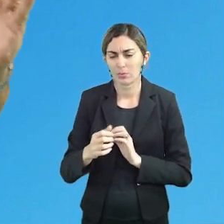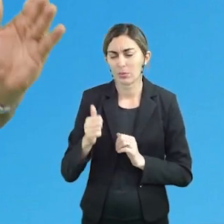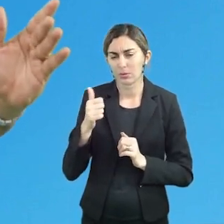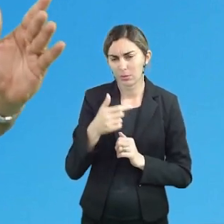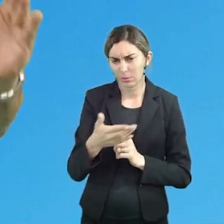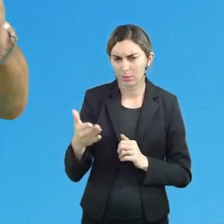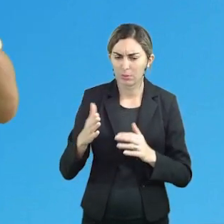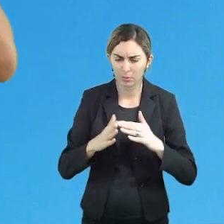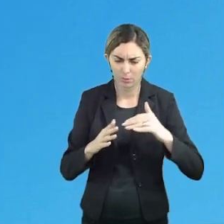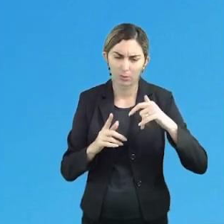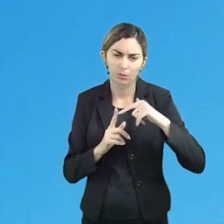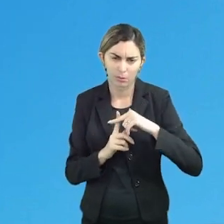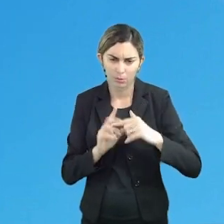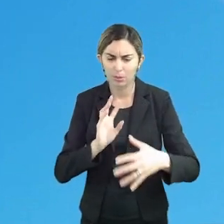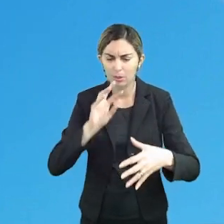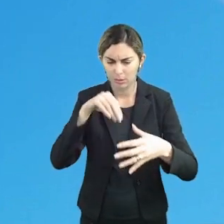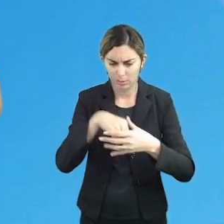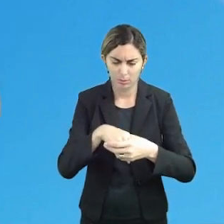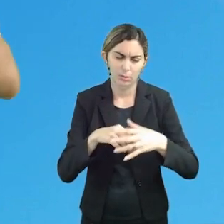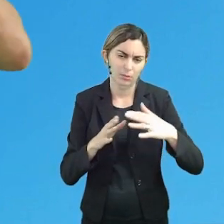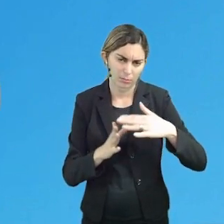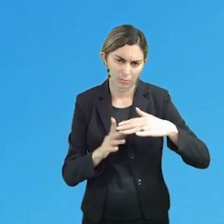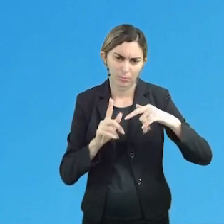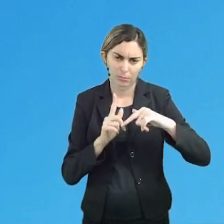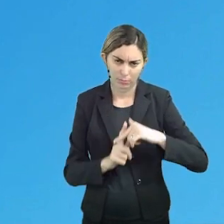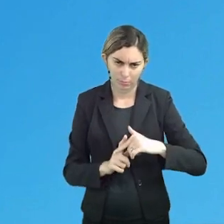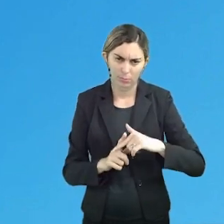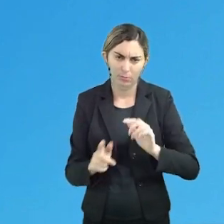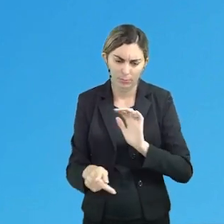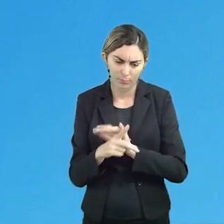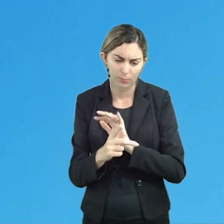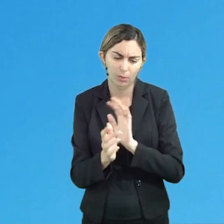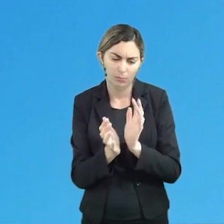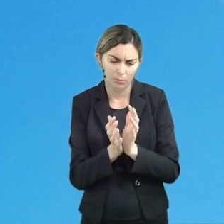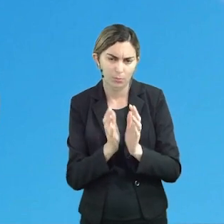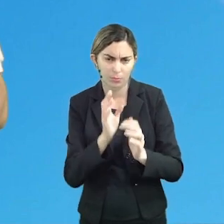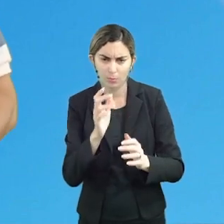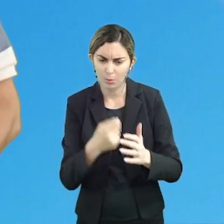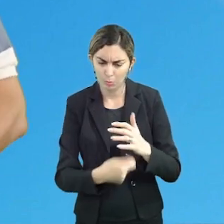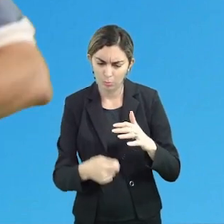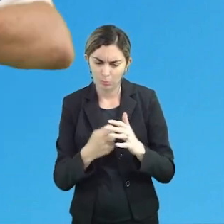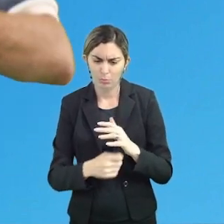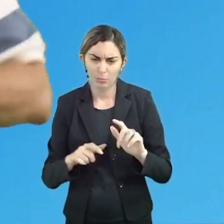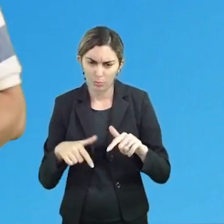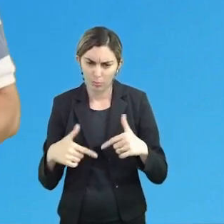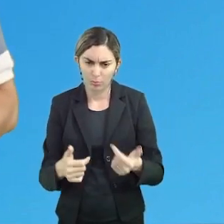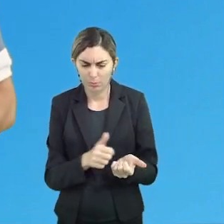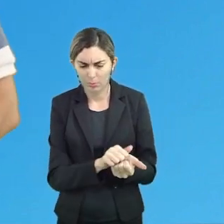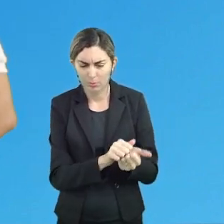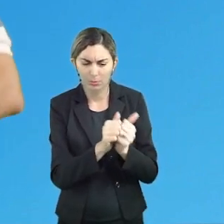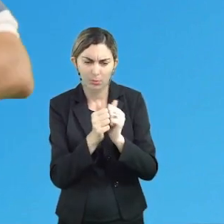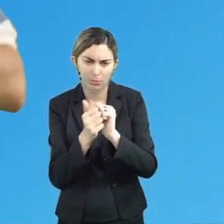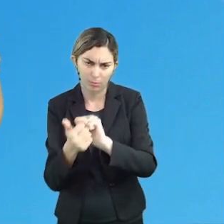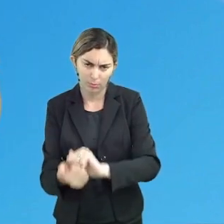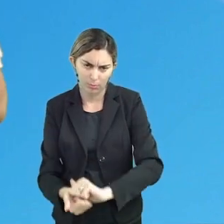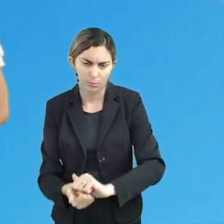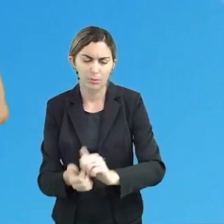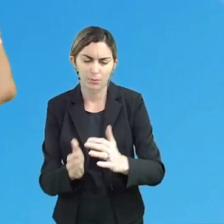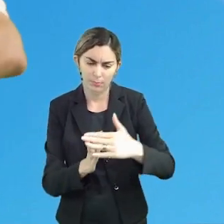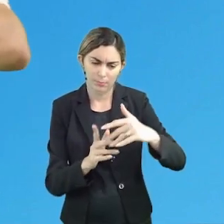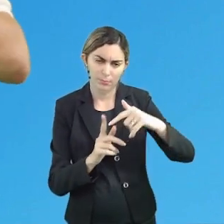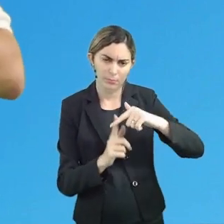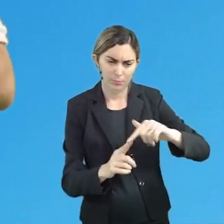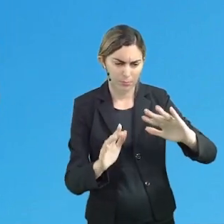âmbito da igreja, que dentro da igreja, que como membro da igreja, ele lutou para adaptar a igreja,